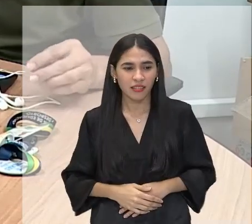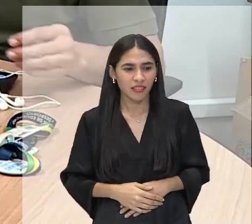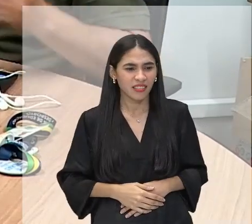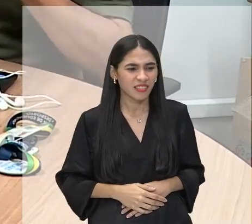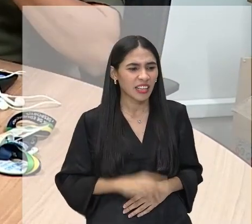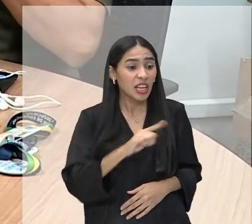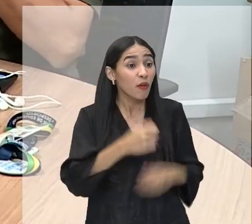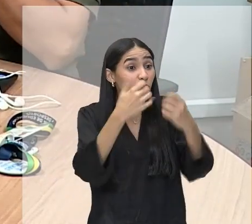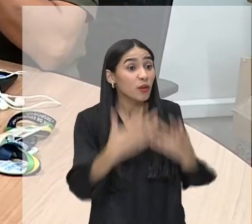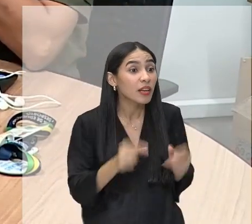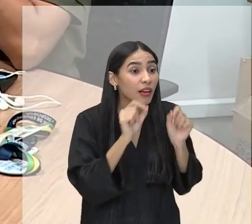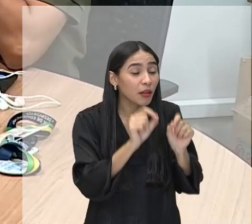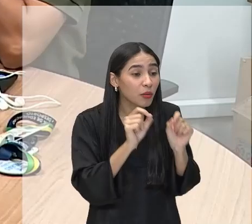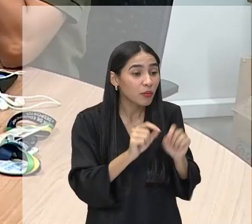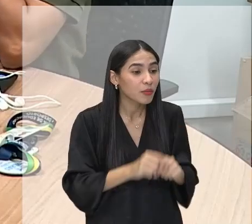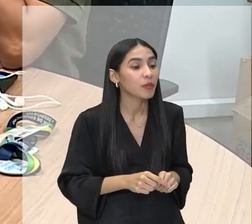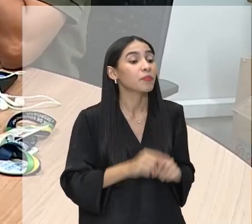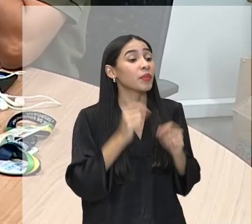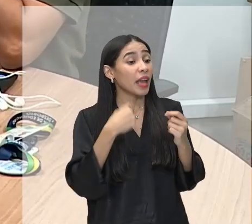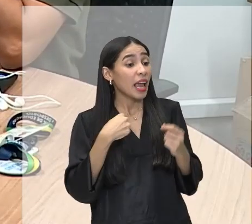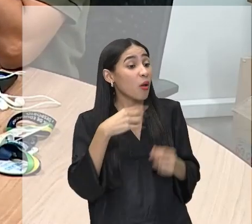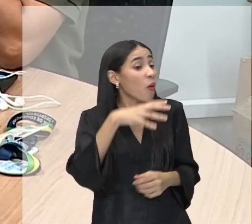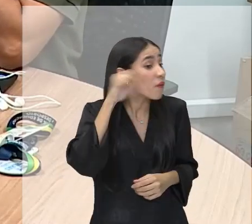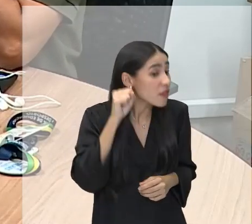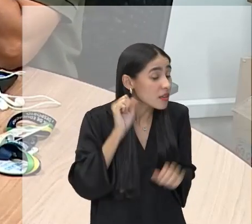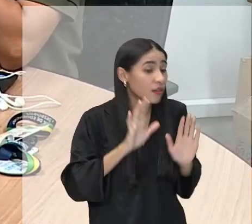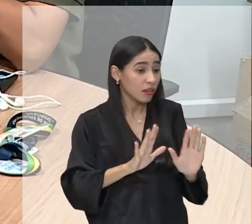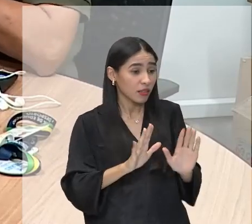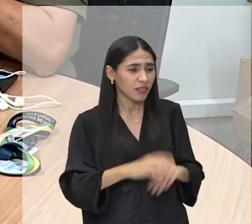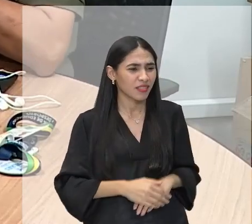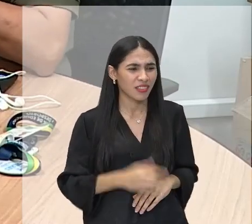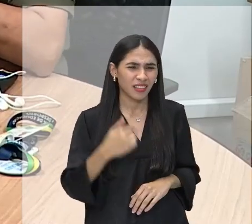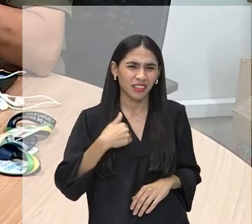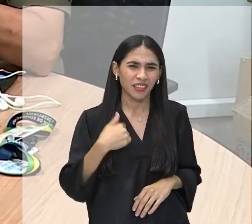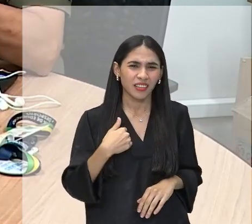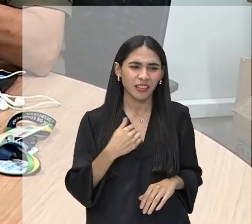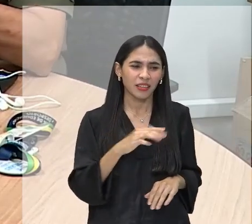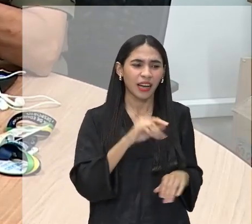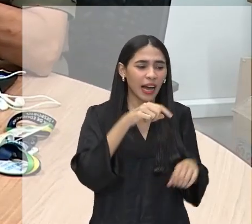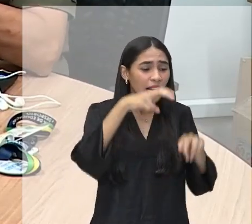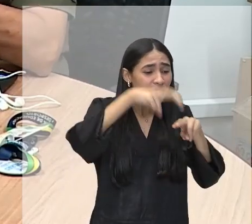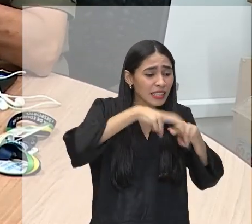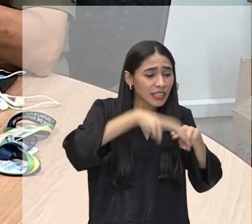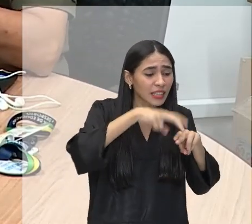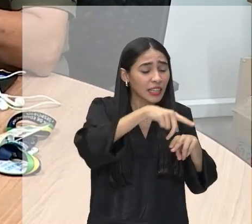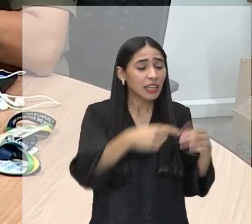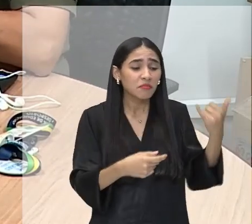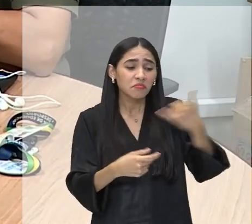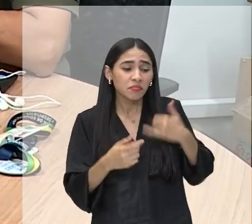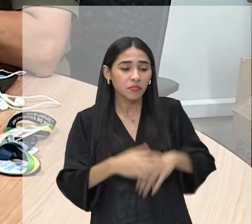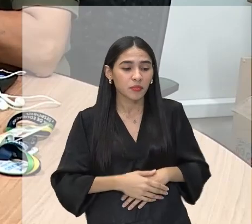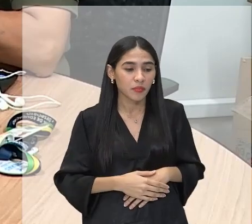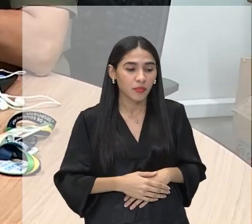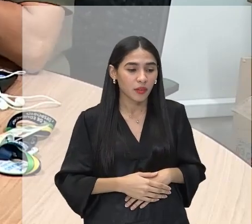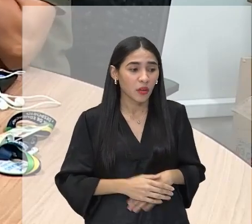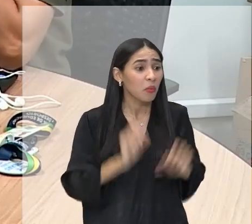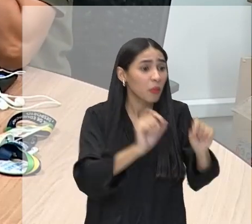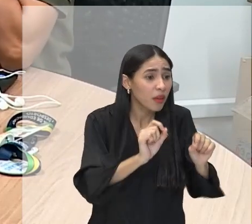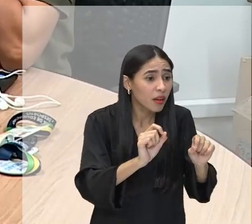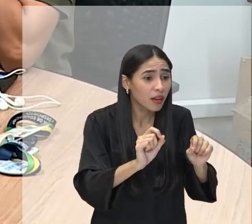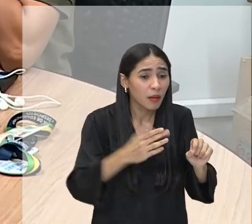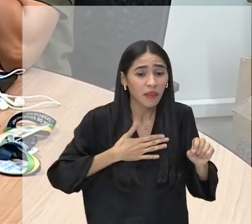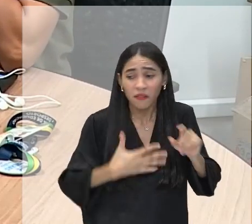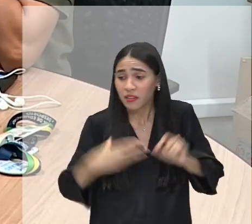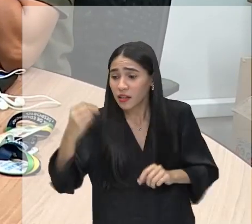te falando foi o que eu ouvi. Ela tava aqui do meu lado e aí disse: o quê? Minha